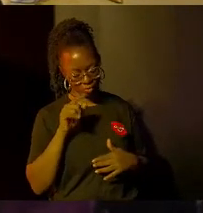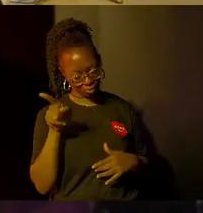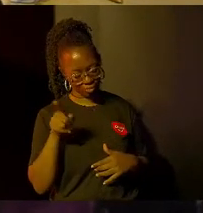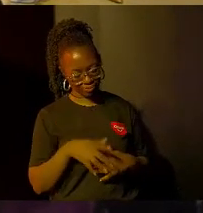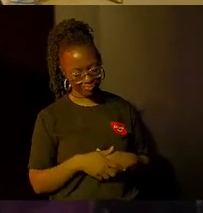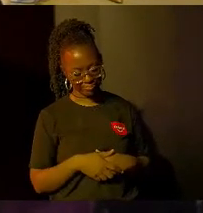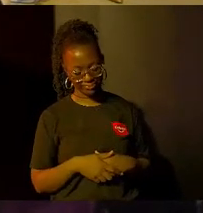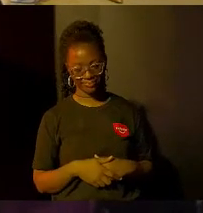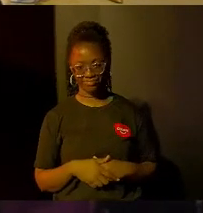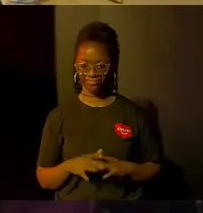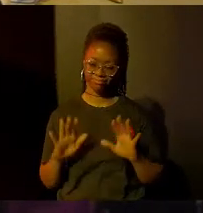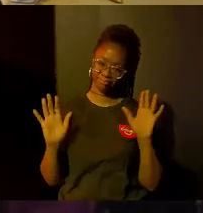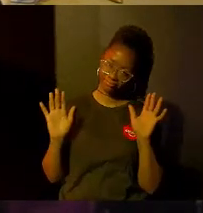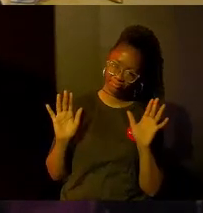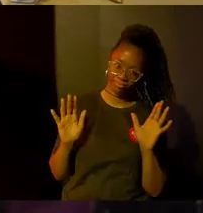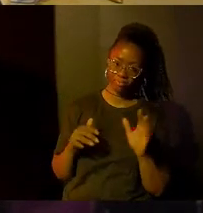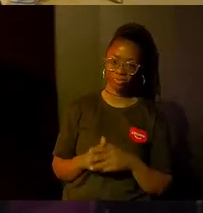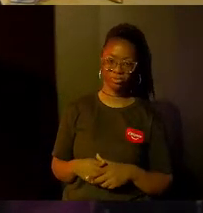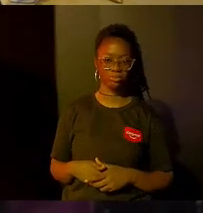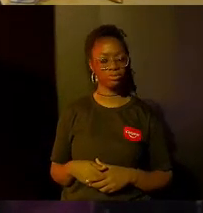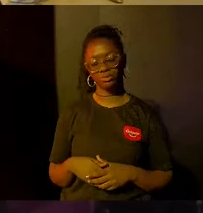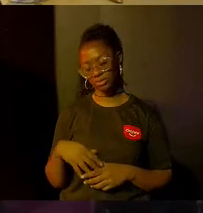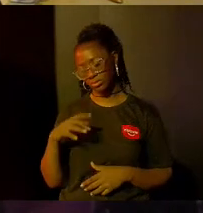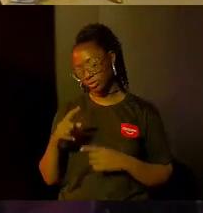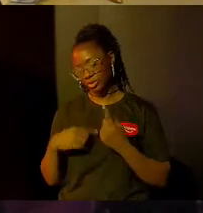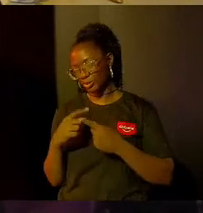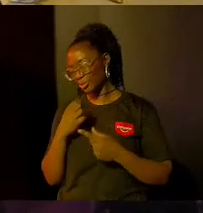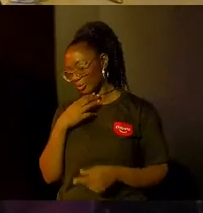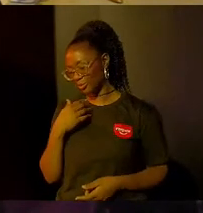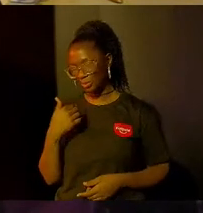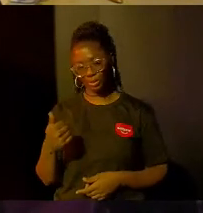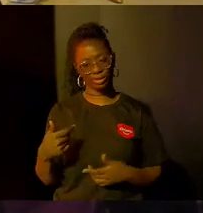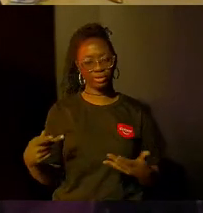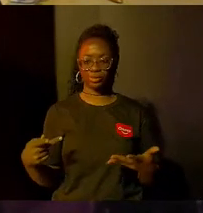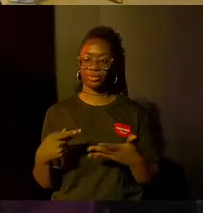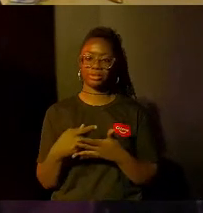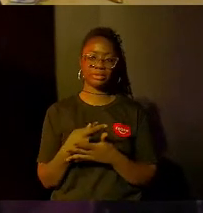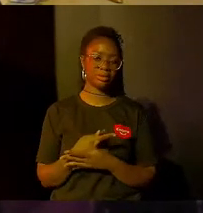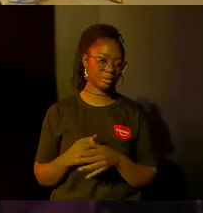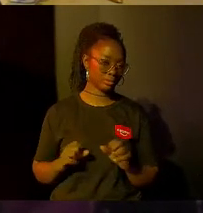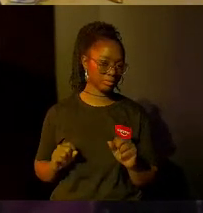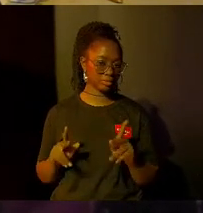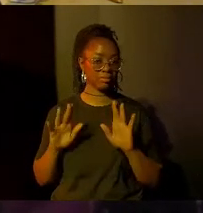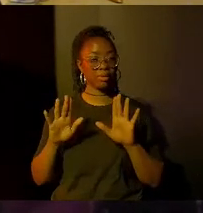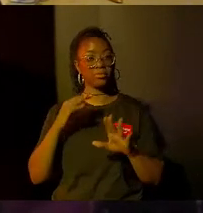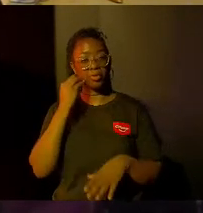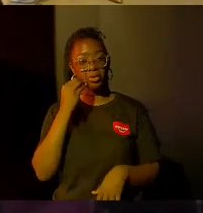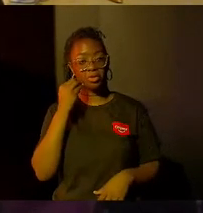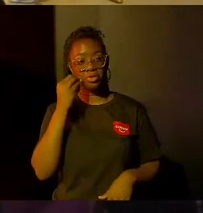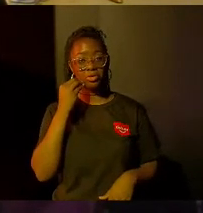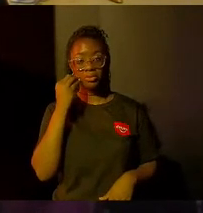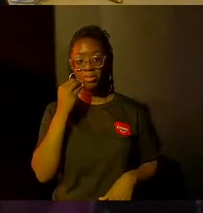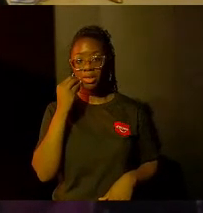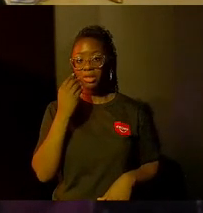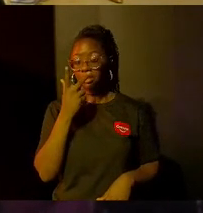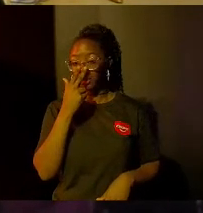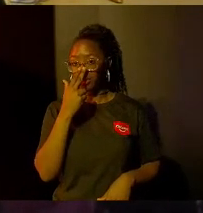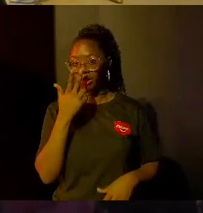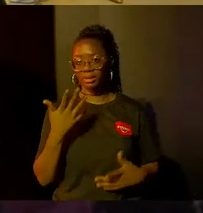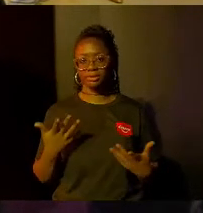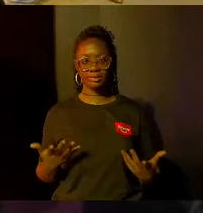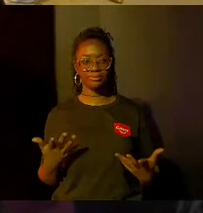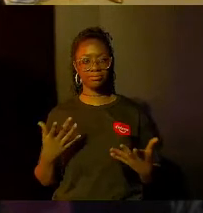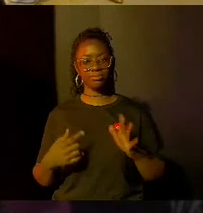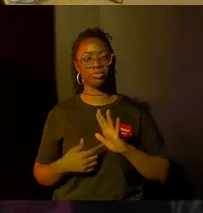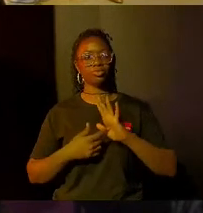foi tudo muito bem aconteceu mas foi uma experiência que me deixou muito